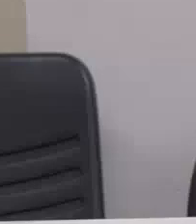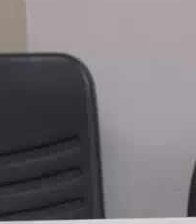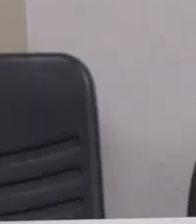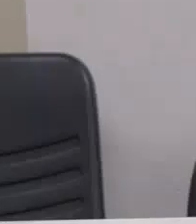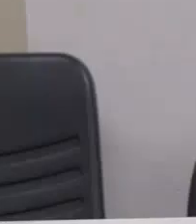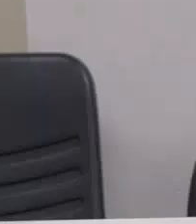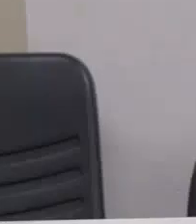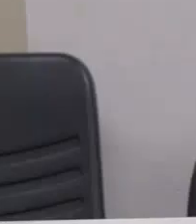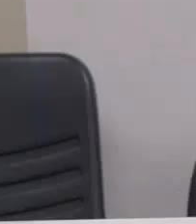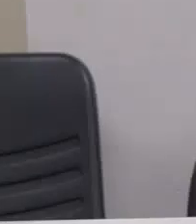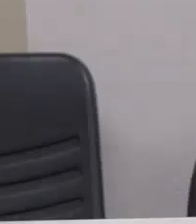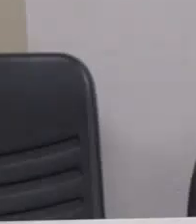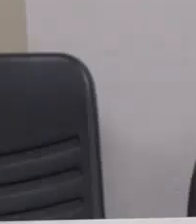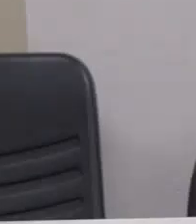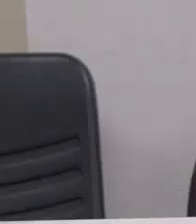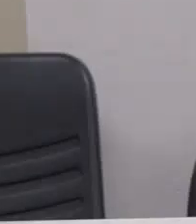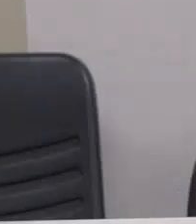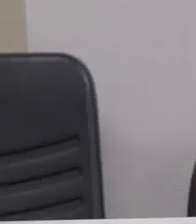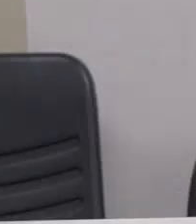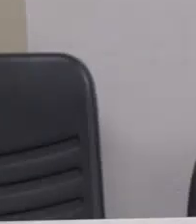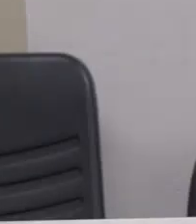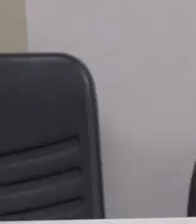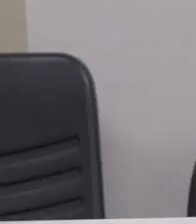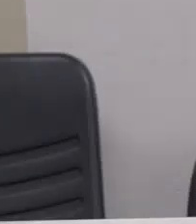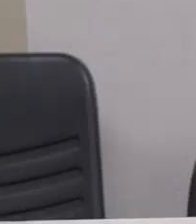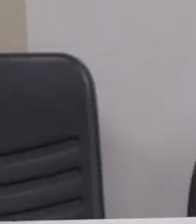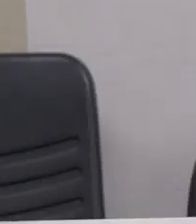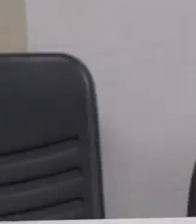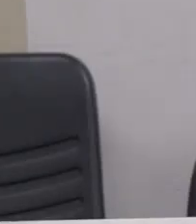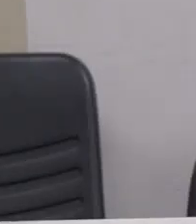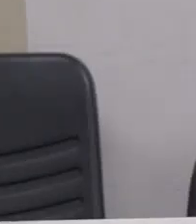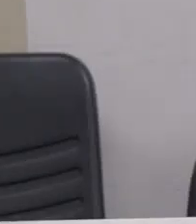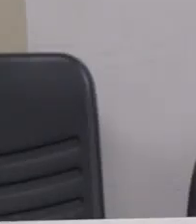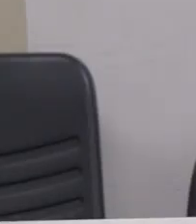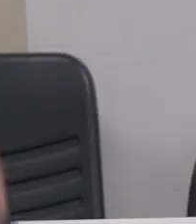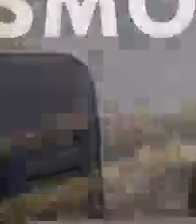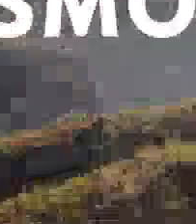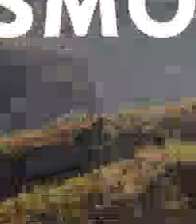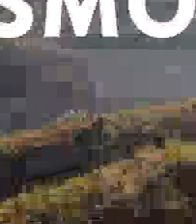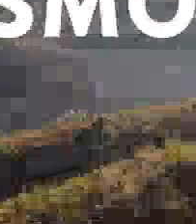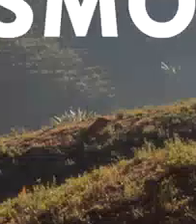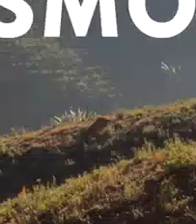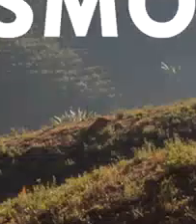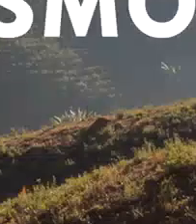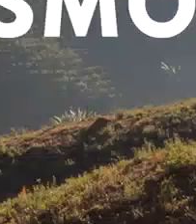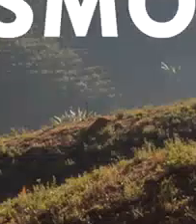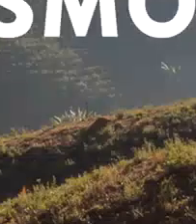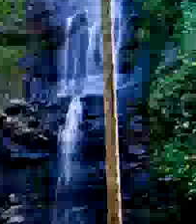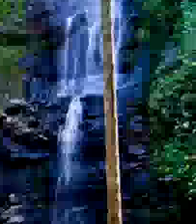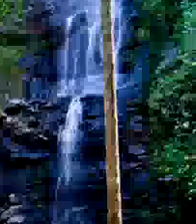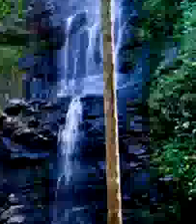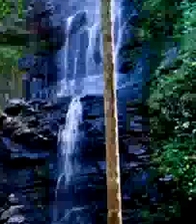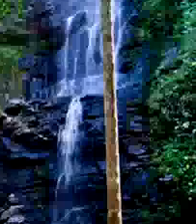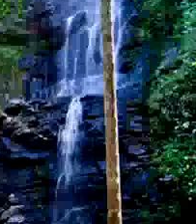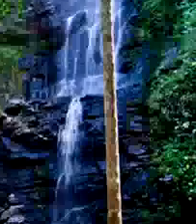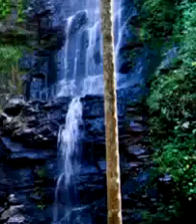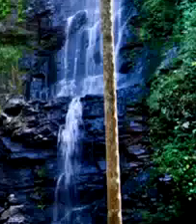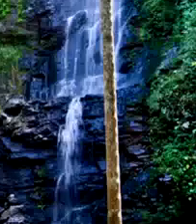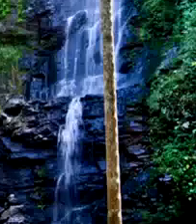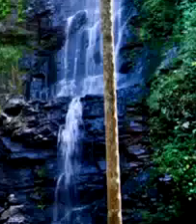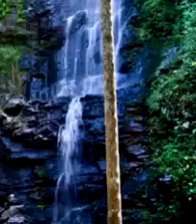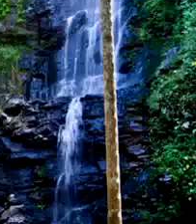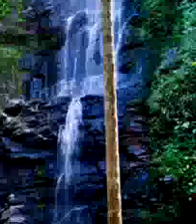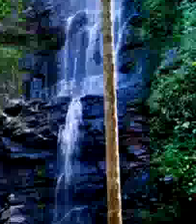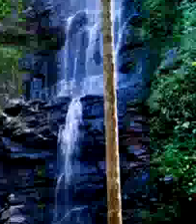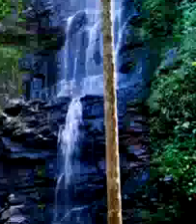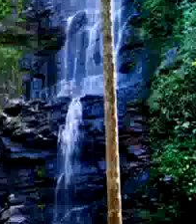turismo. Minas Gerais, pela primeira vez, isso foi um dado do IBGE e do Ministério do Turismo, pela primeira